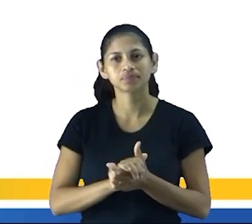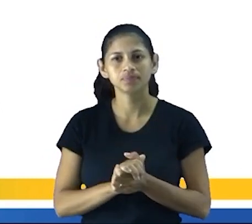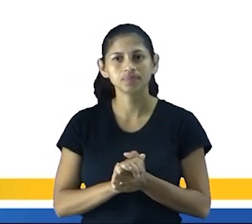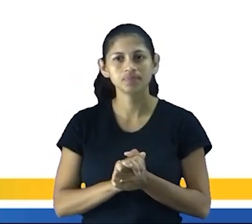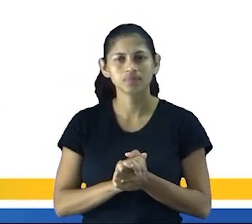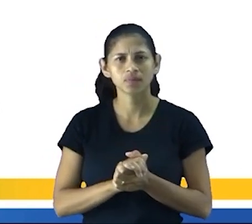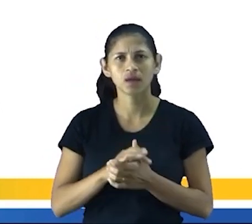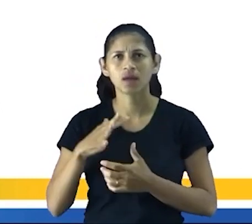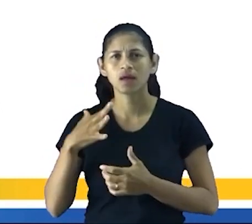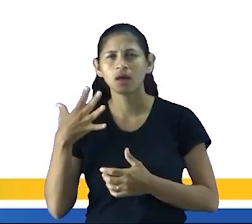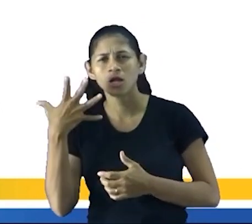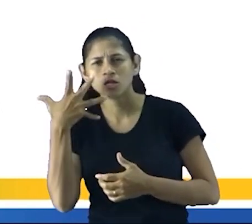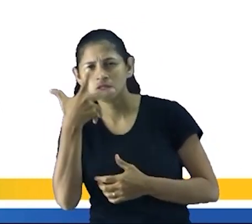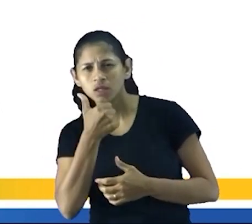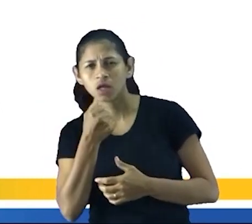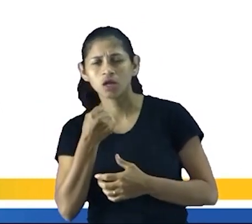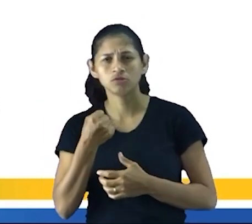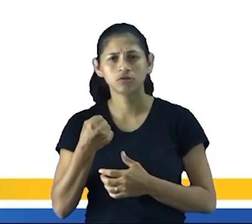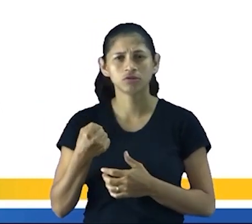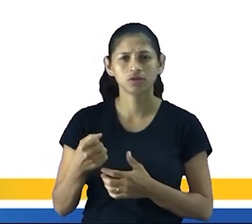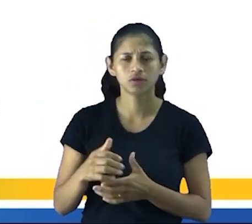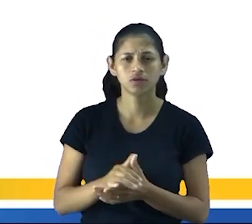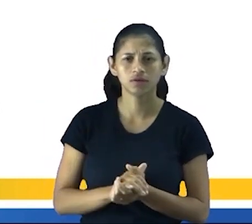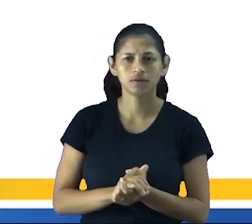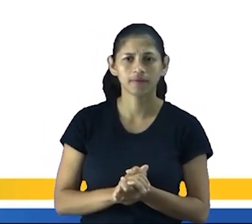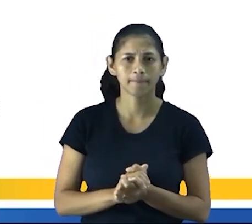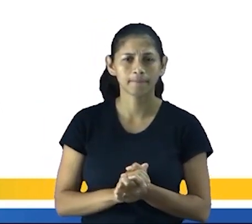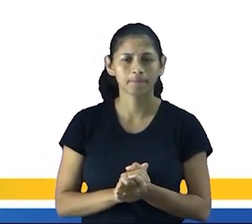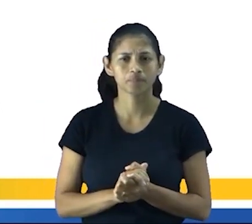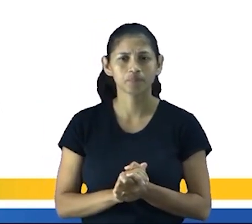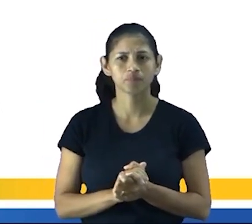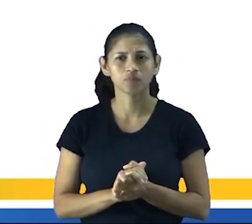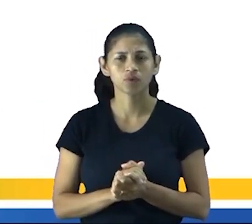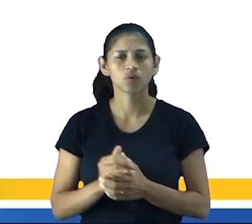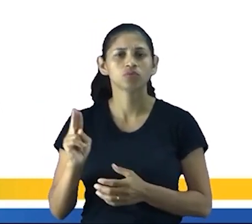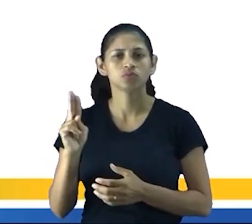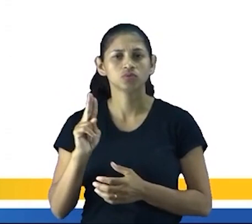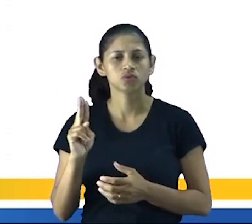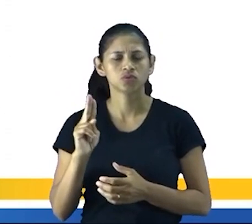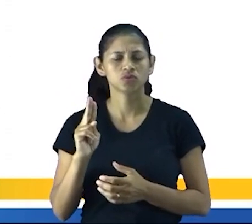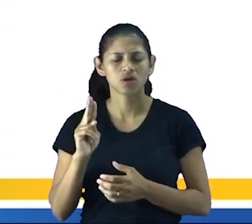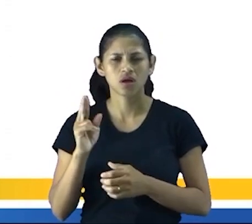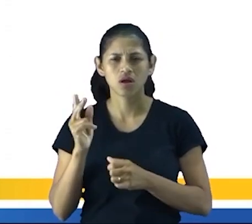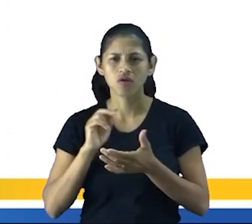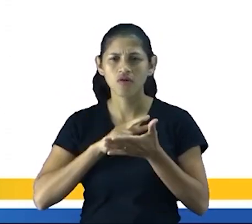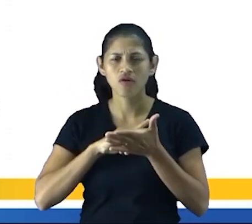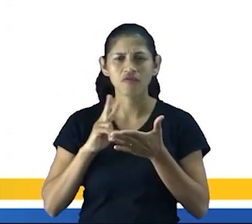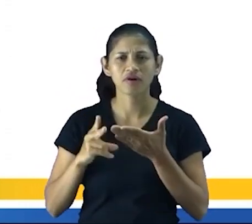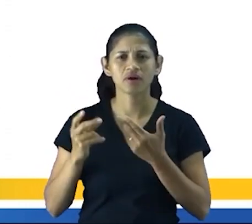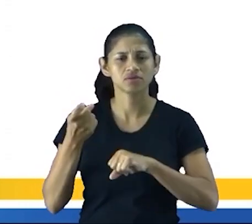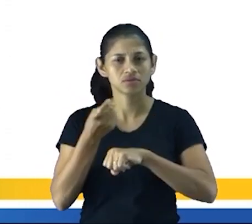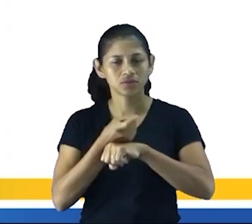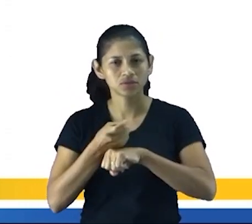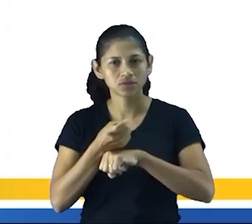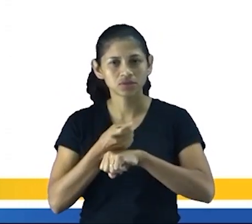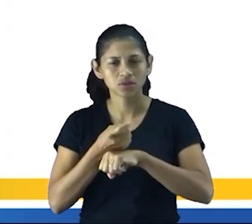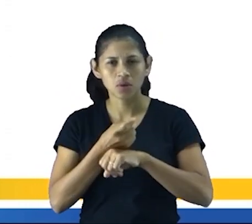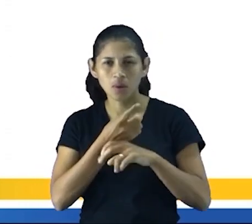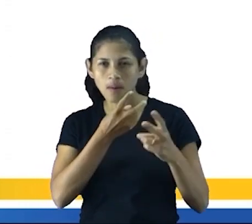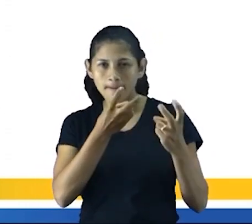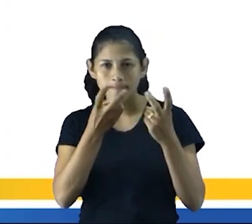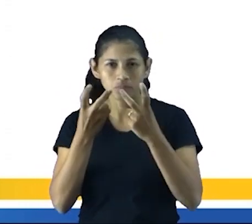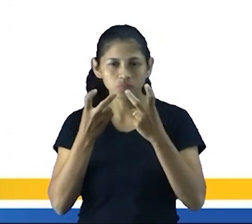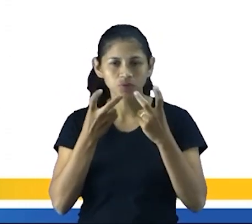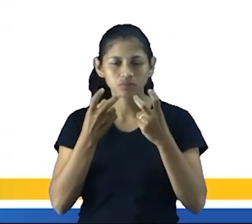descrevendo. Ah, é lindo, é bonito. Aí, nesse caso, quando está sendo utilizado muitos adjetivos para descrever alguma coisa, percebam